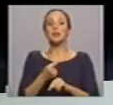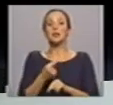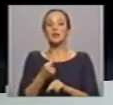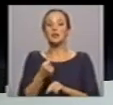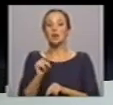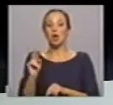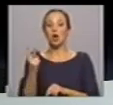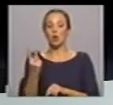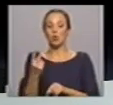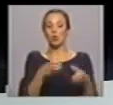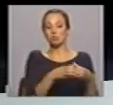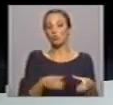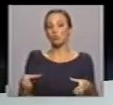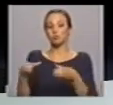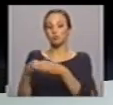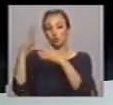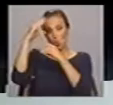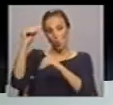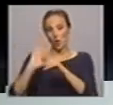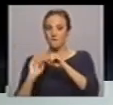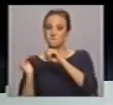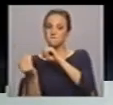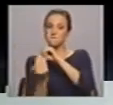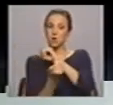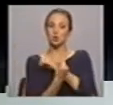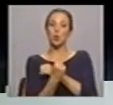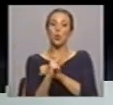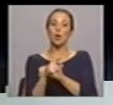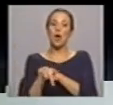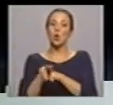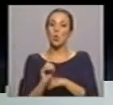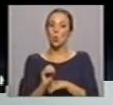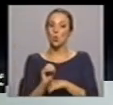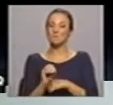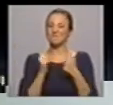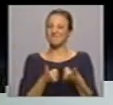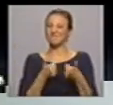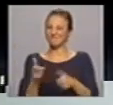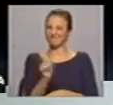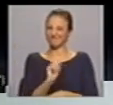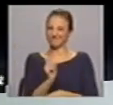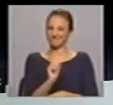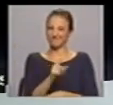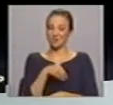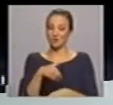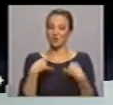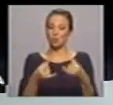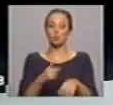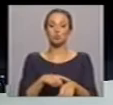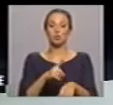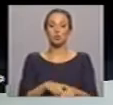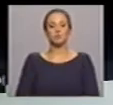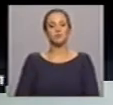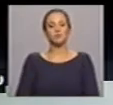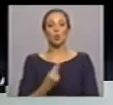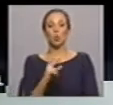luas que orbitam Urano, que são capazes de ter um destino muito pouco aconselhável para elas, obviamente, nos próximos tempos. Vamos até